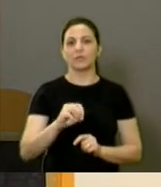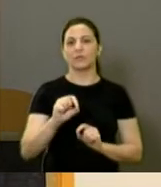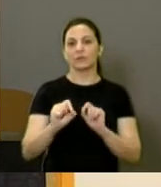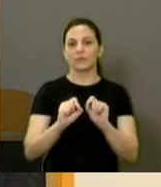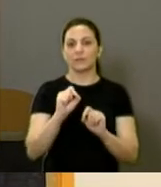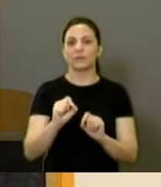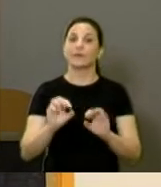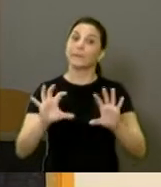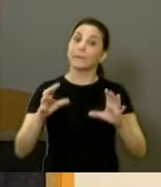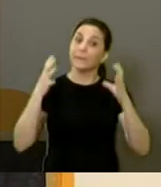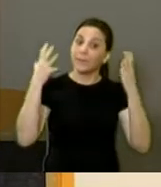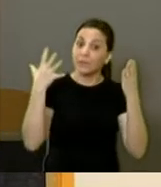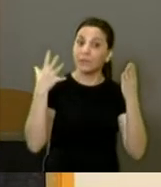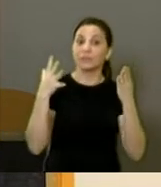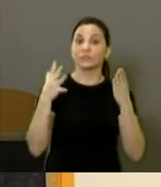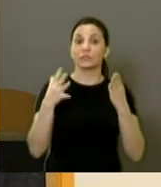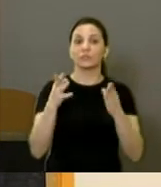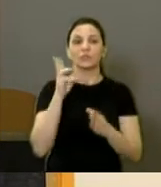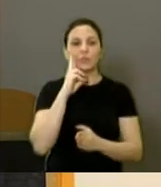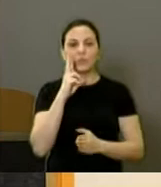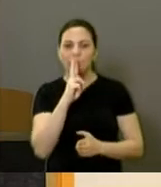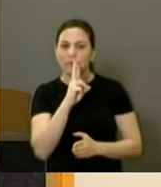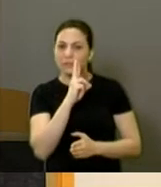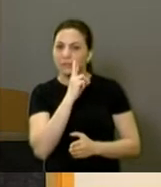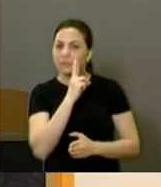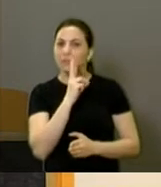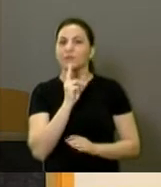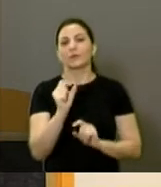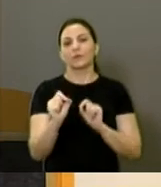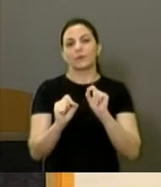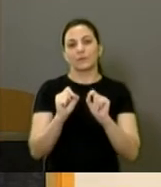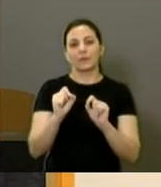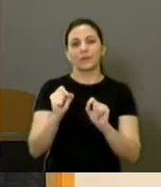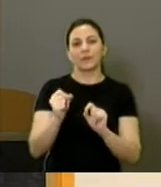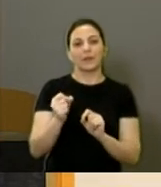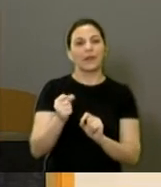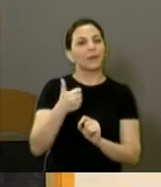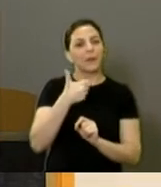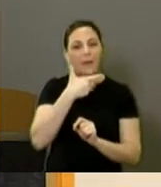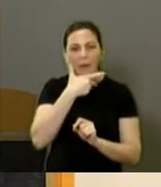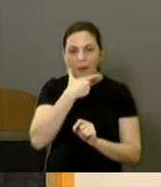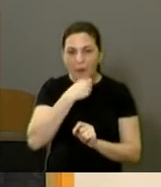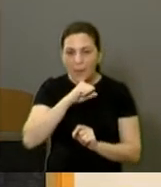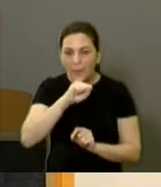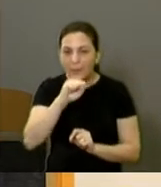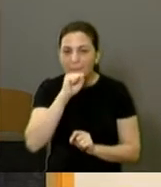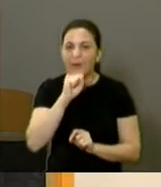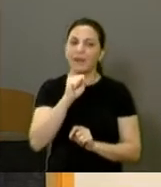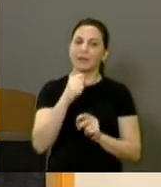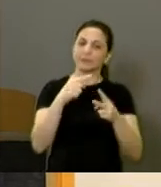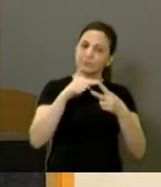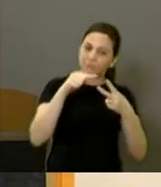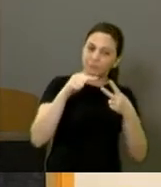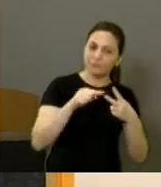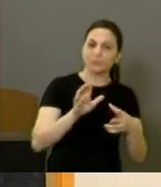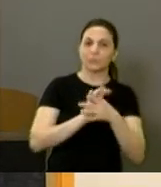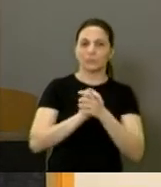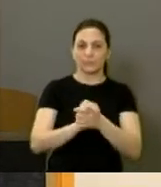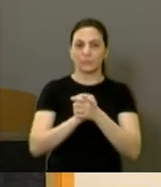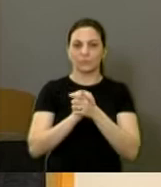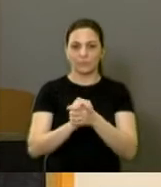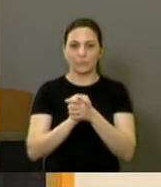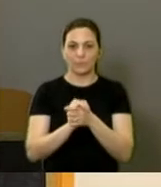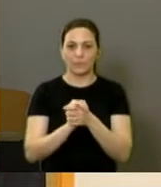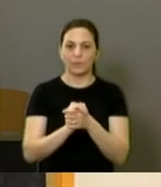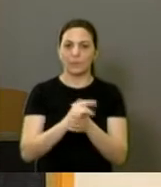homenageados naquela ocasião do lançamento do restaurante, com homenagem ao pai deles. Então, mais uma vez, cumprimentar esses